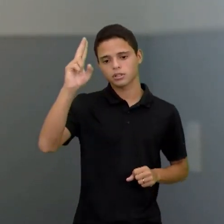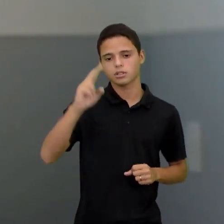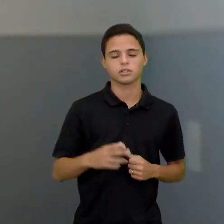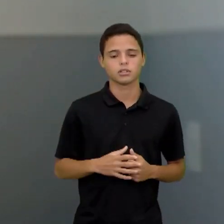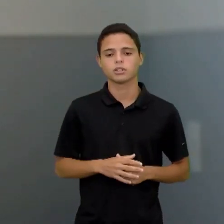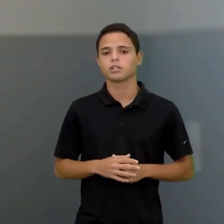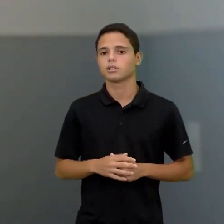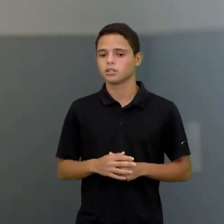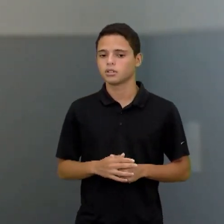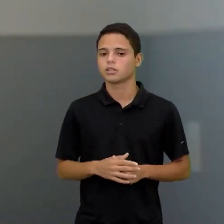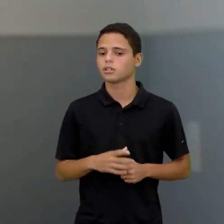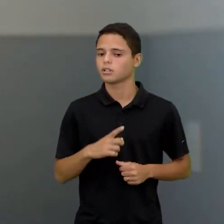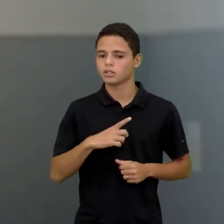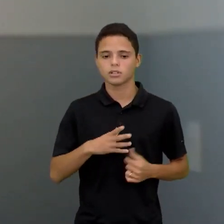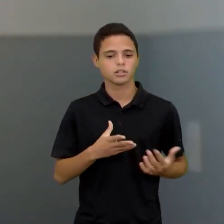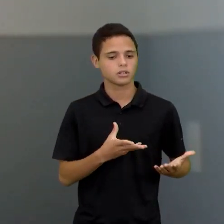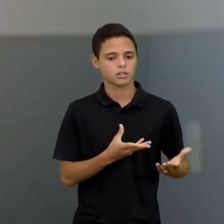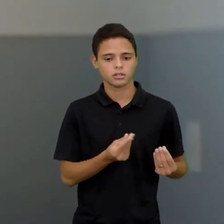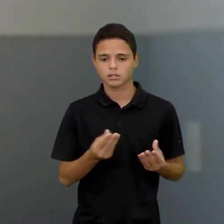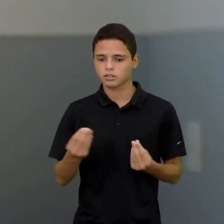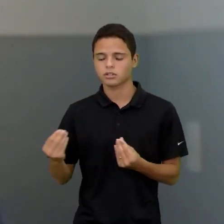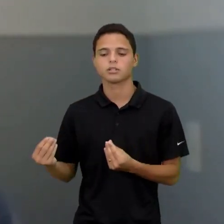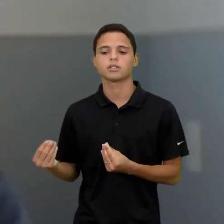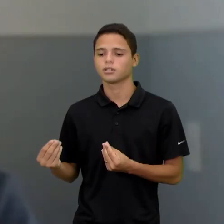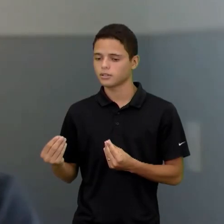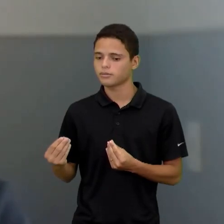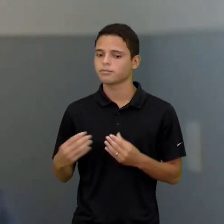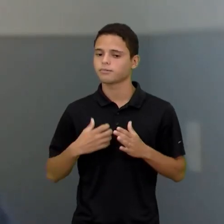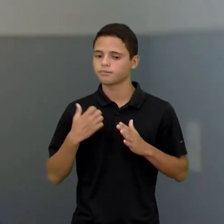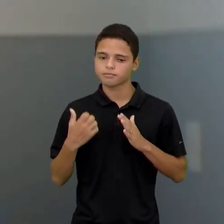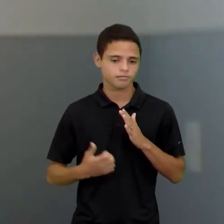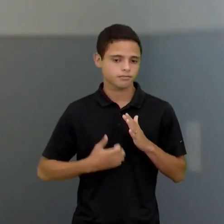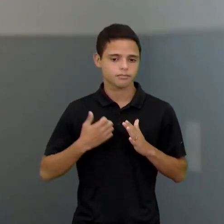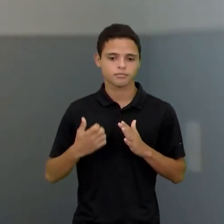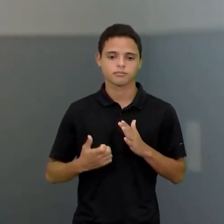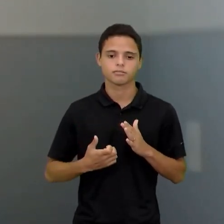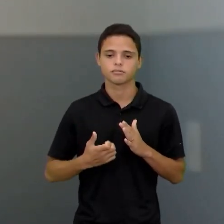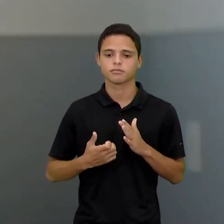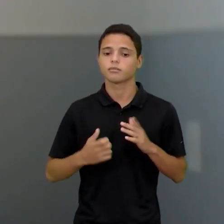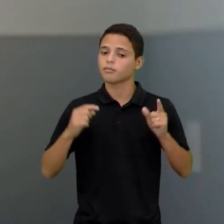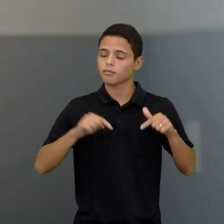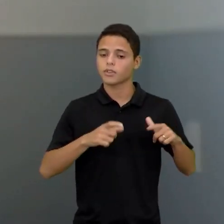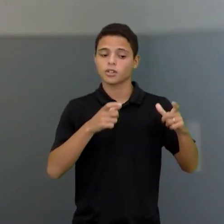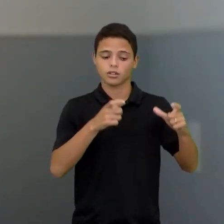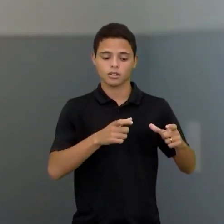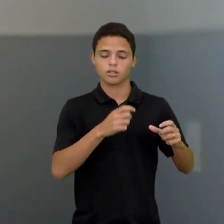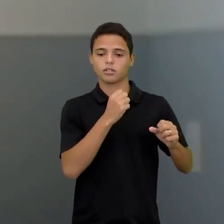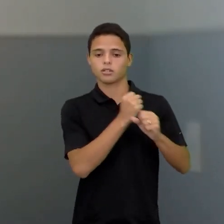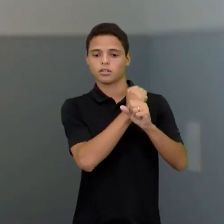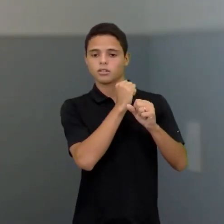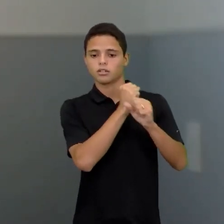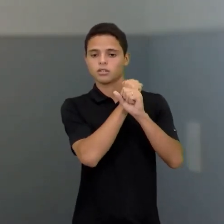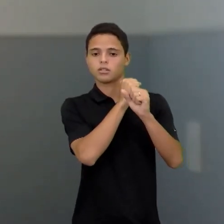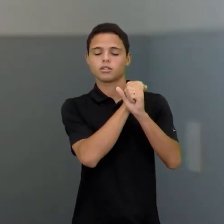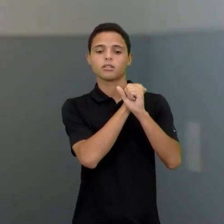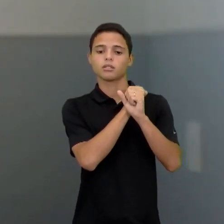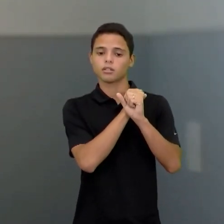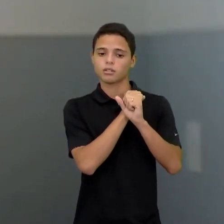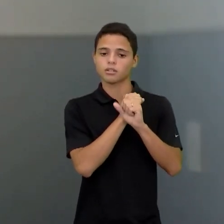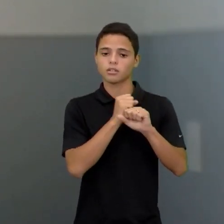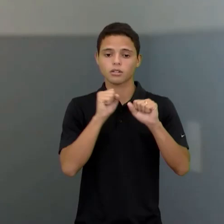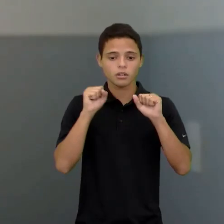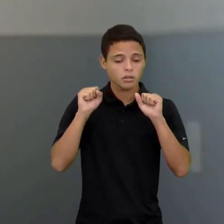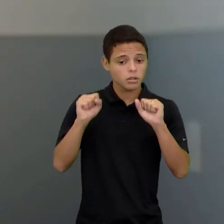pouca adaptação, é uma empresa que, nesse ambiente de obra, né,